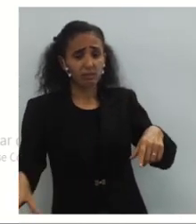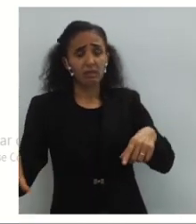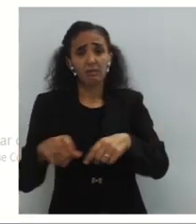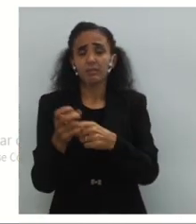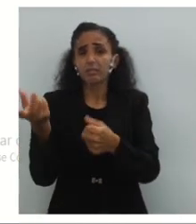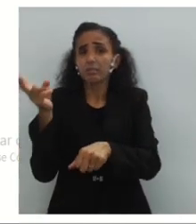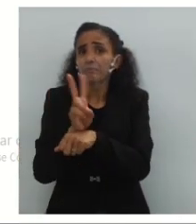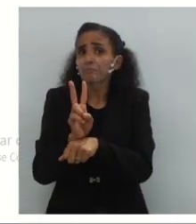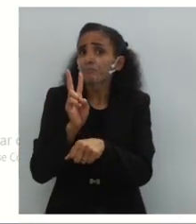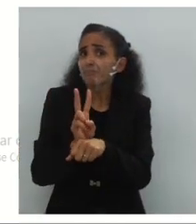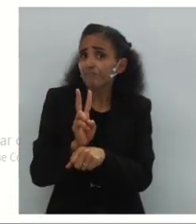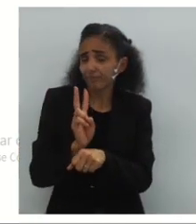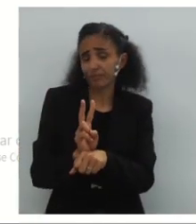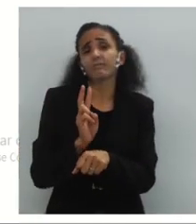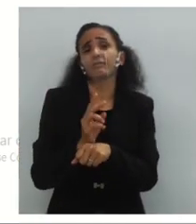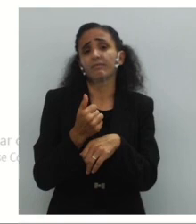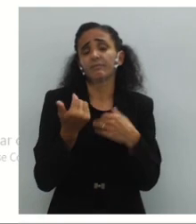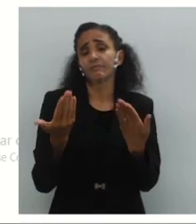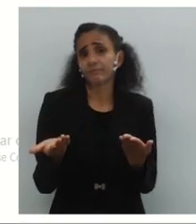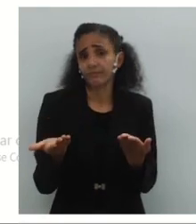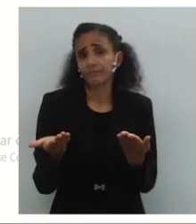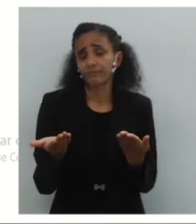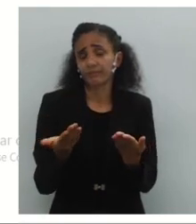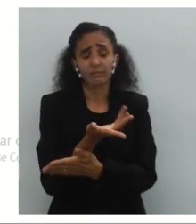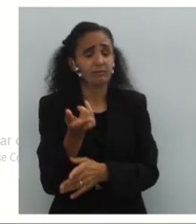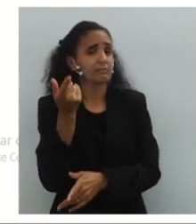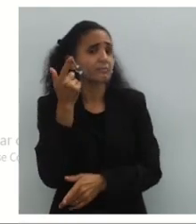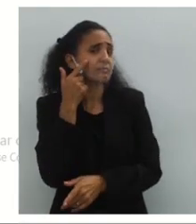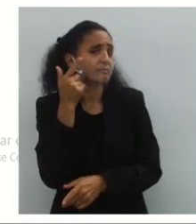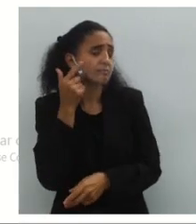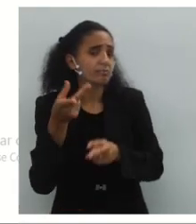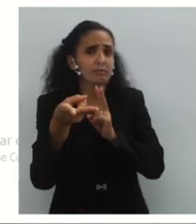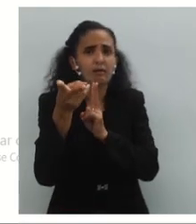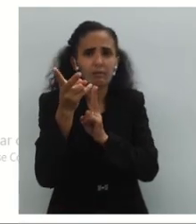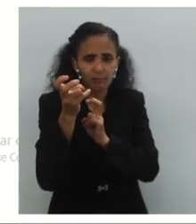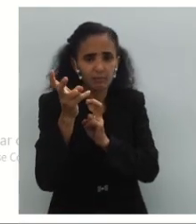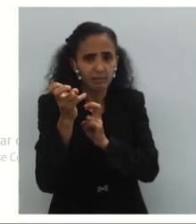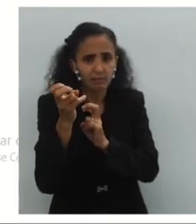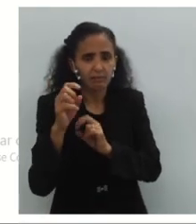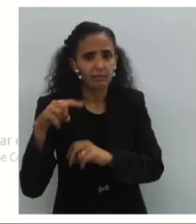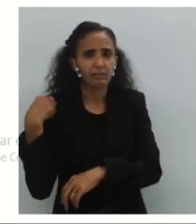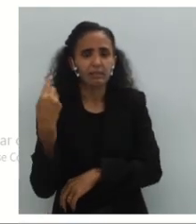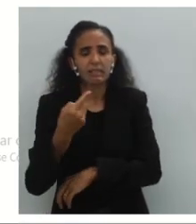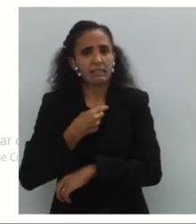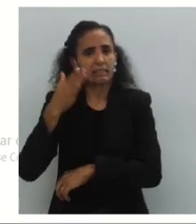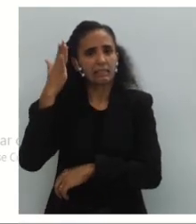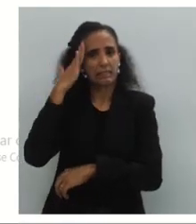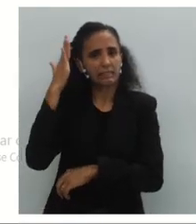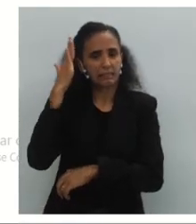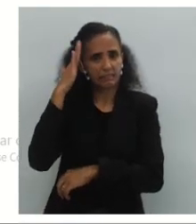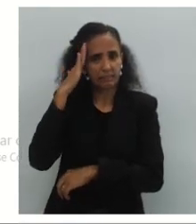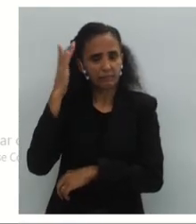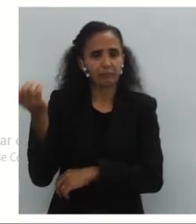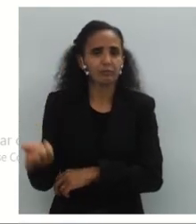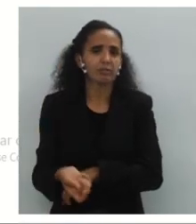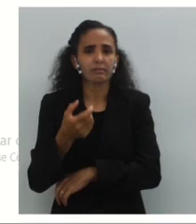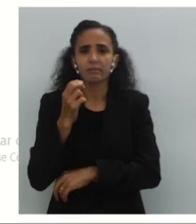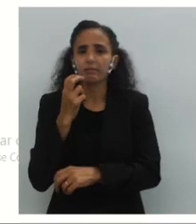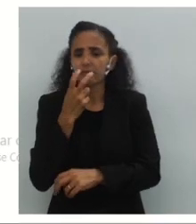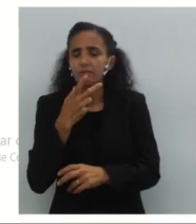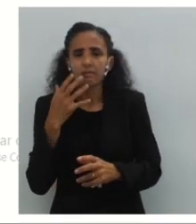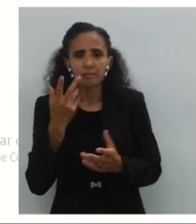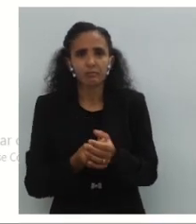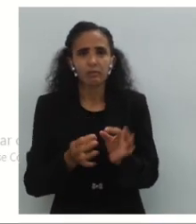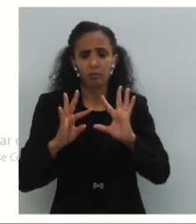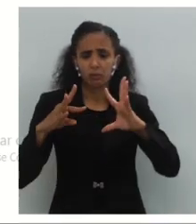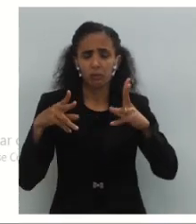sexo oral sem camisinha. Então, na telinha, você pode observar que a gente tem aí